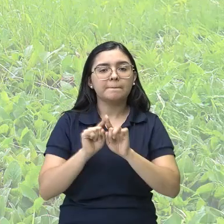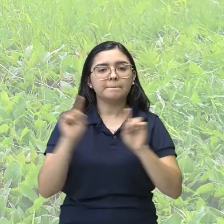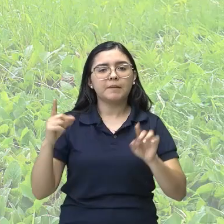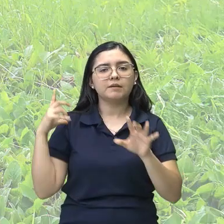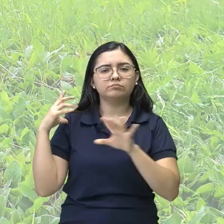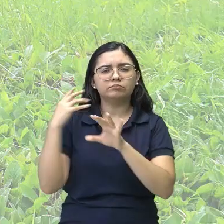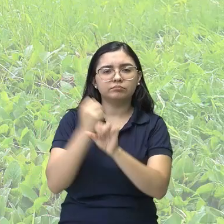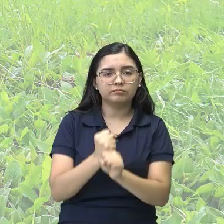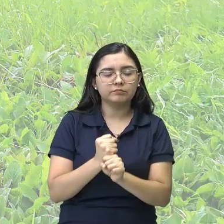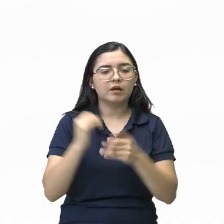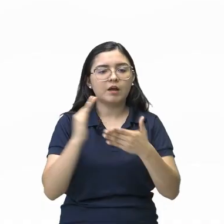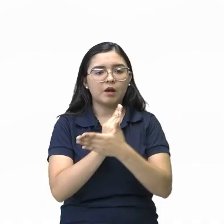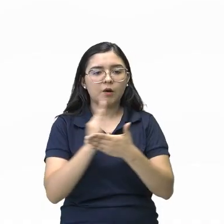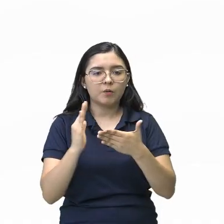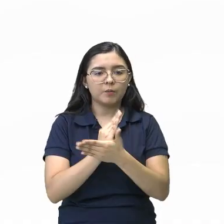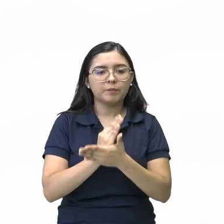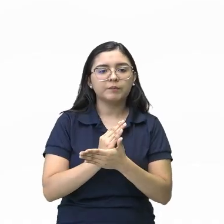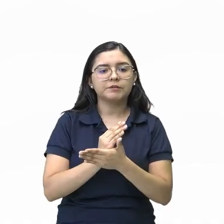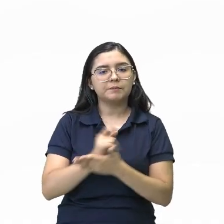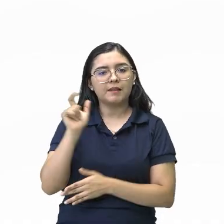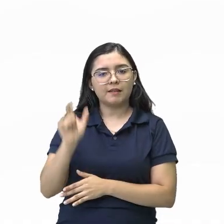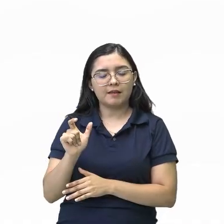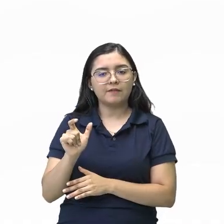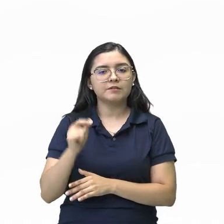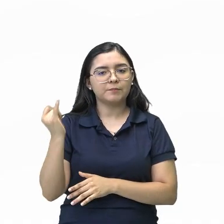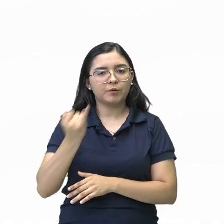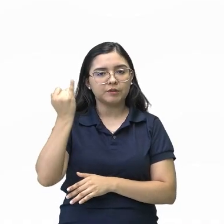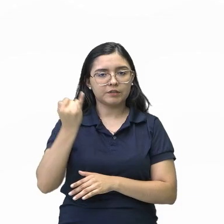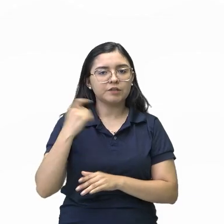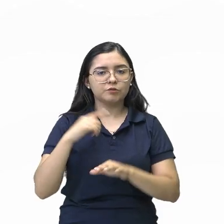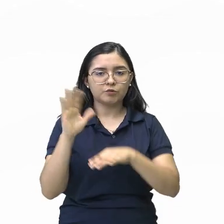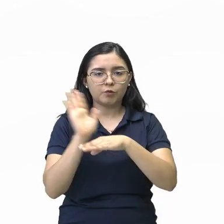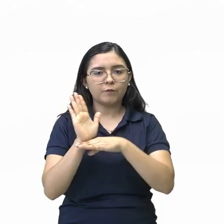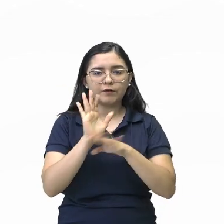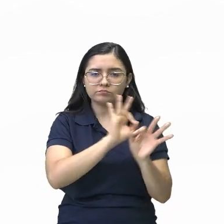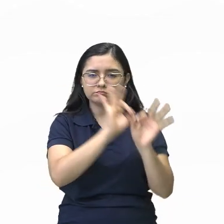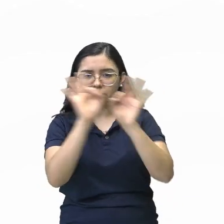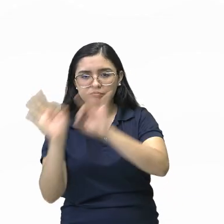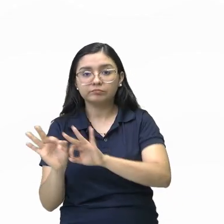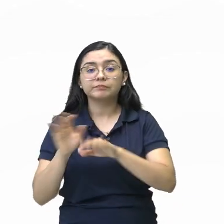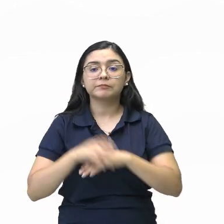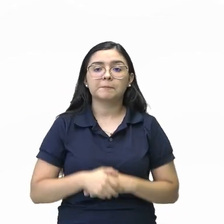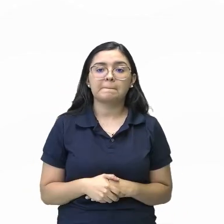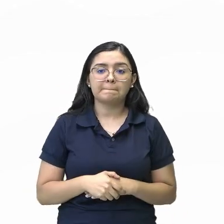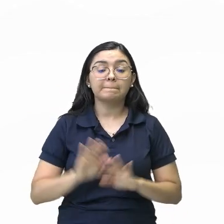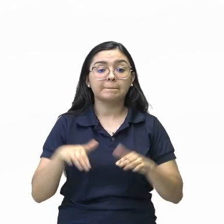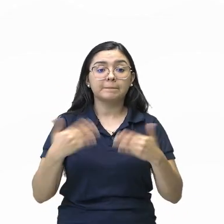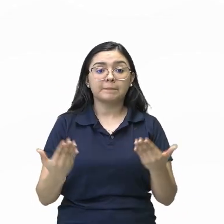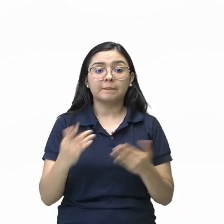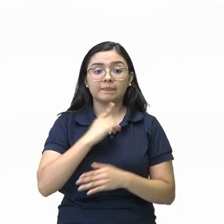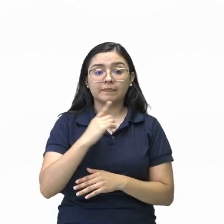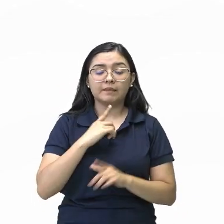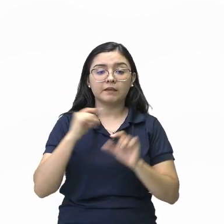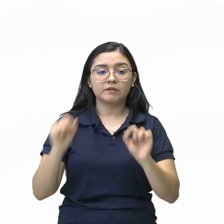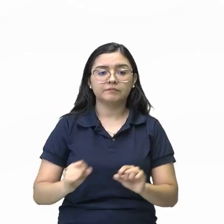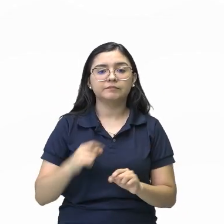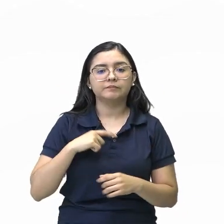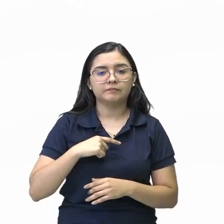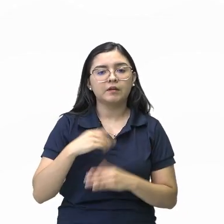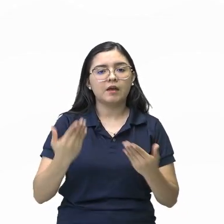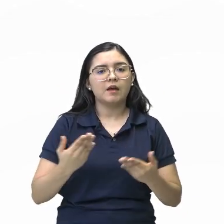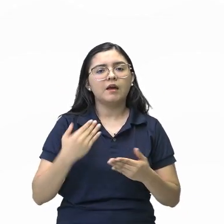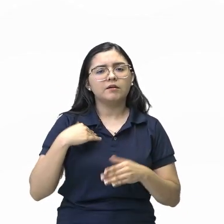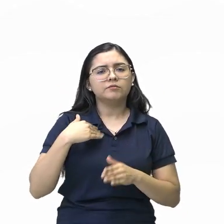aí algumas palavras-chave desse VT que nós acabamos de ver. Então, nós temos aí os princípios da